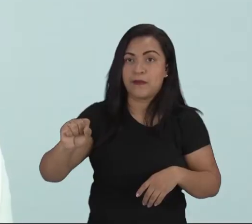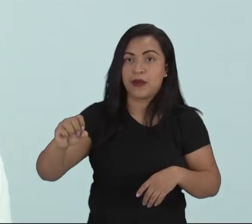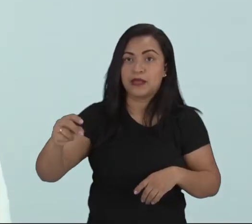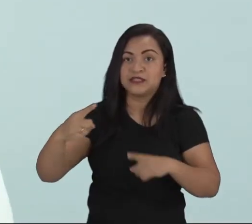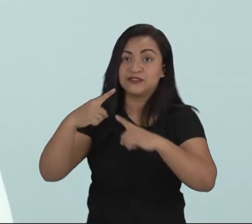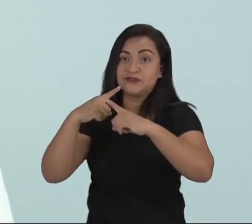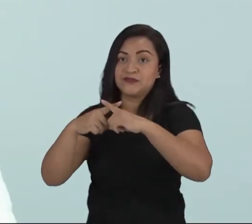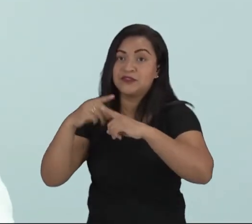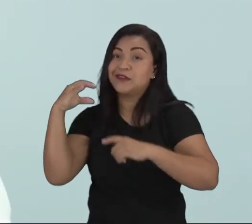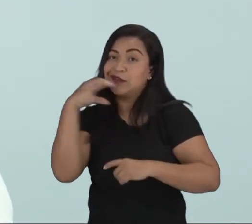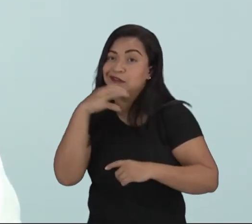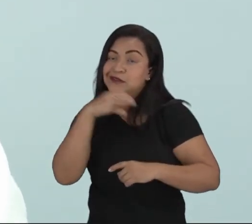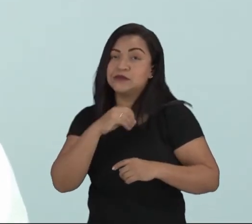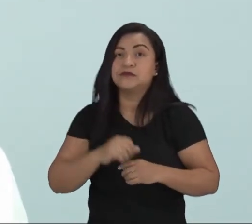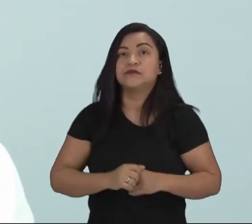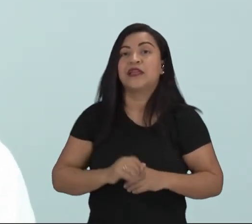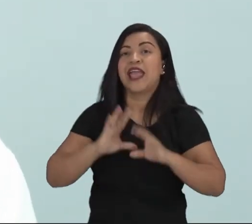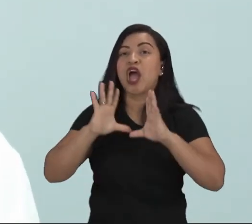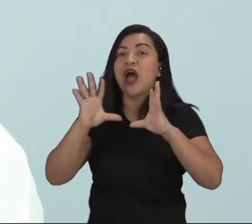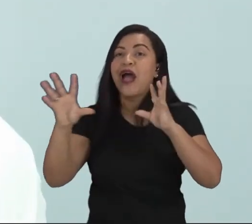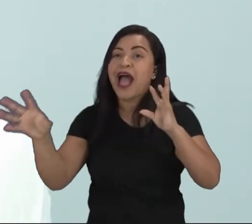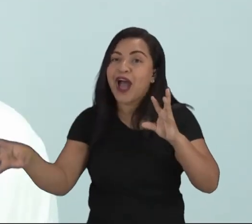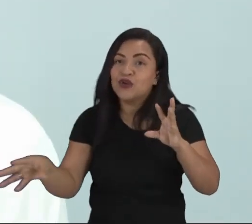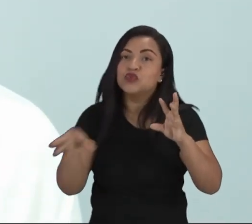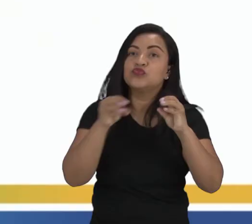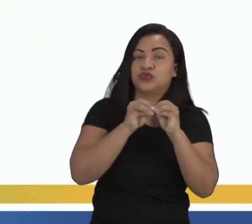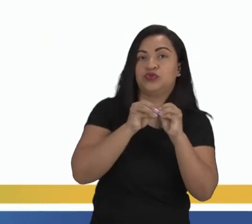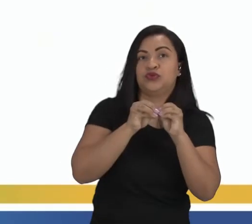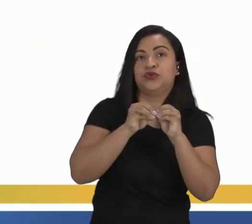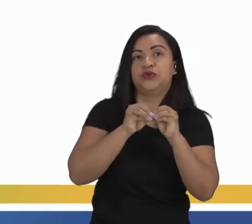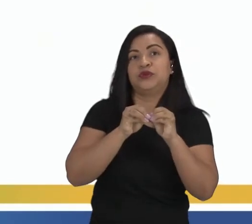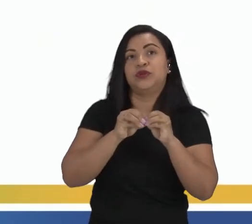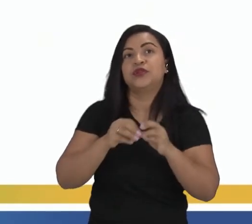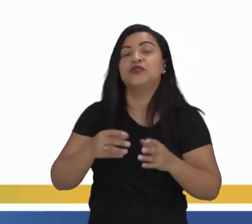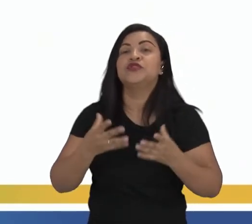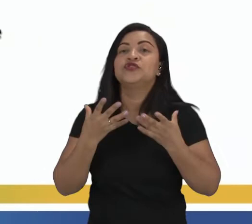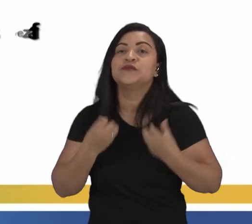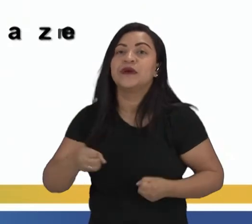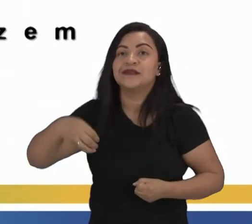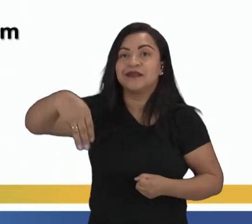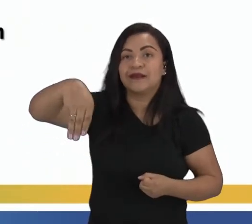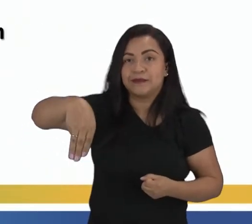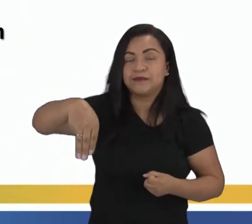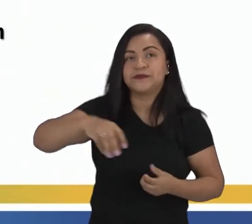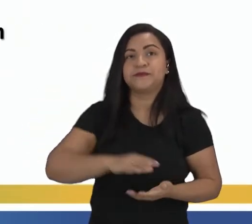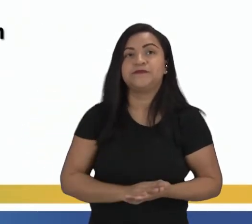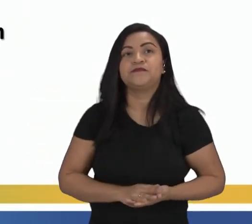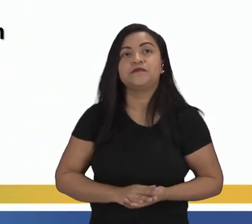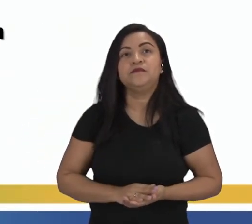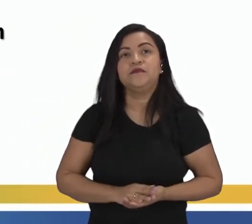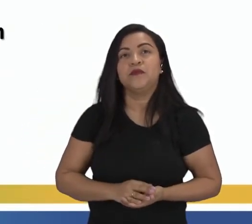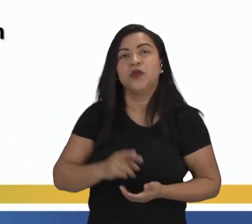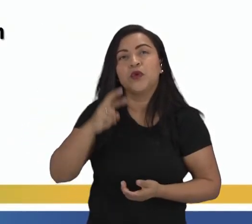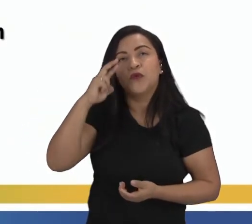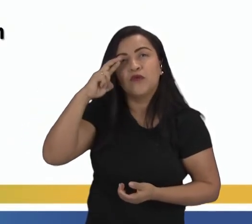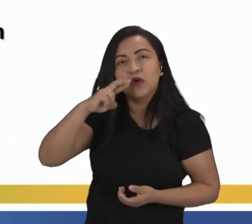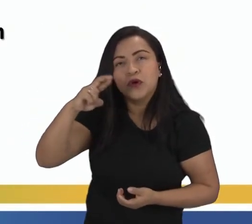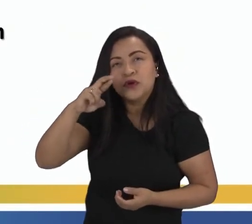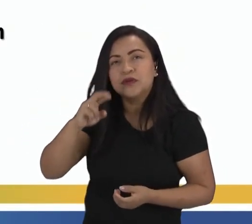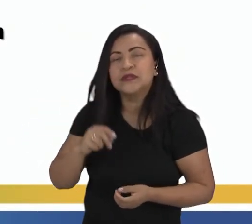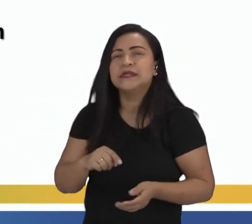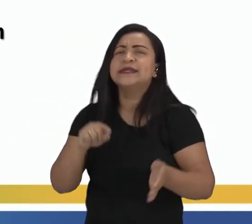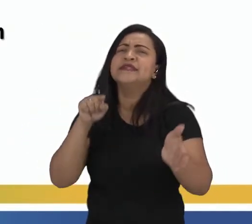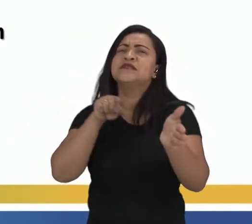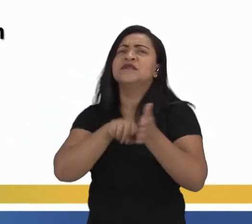as forças agindo num corpo de massa m. Examine os resultados e pergunte